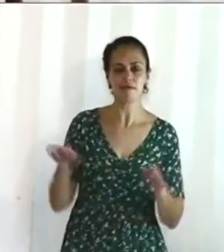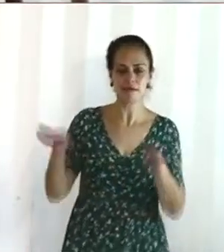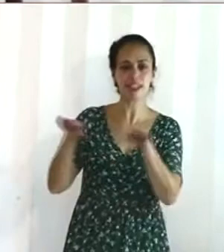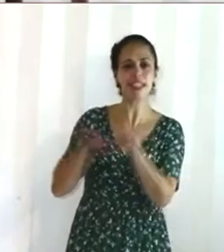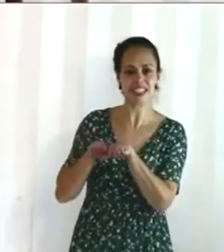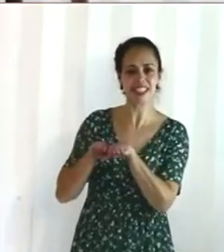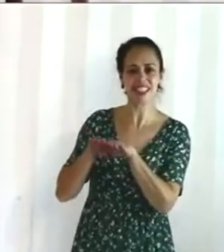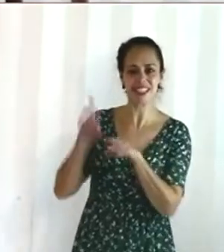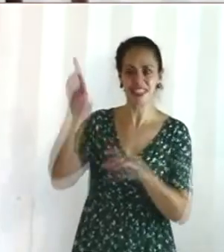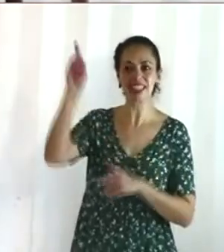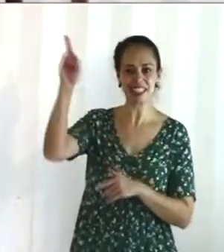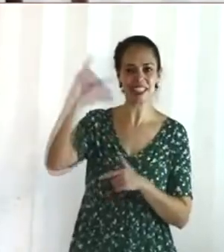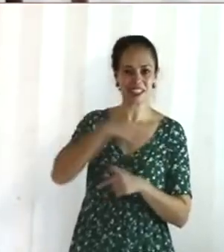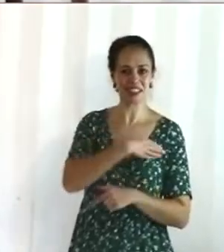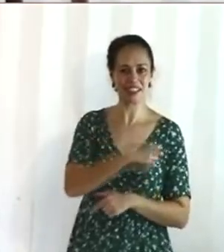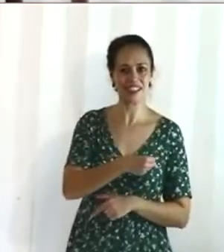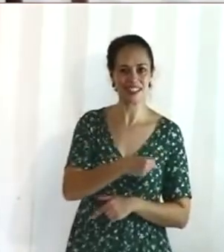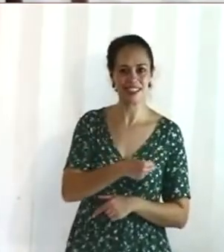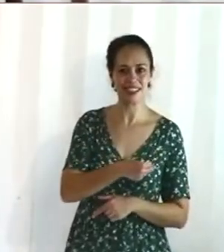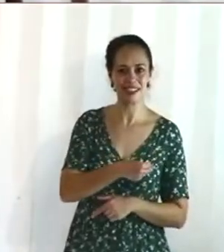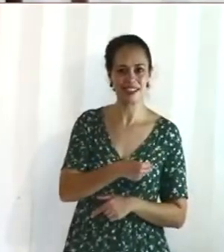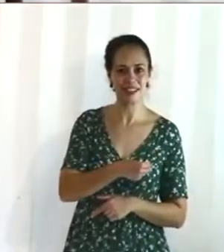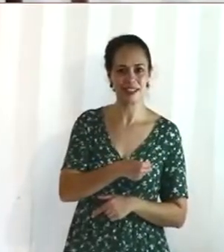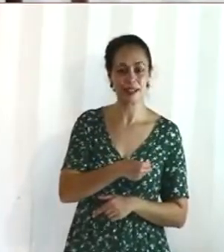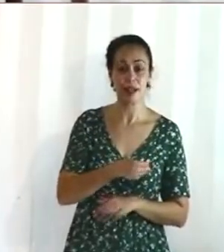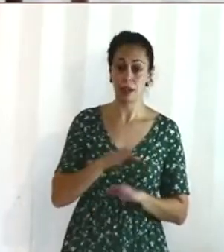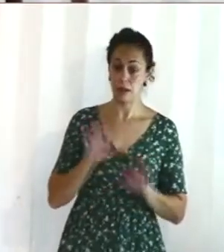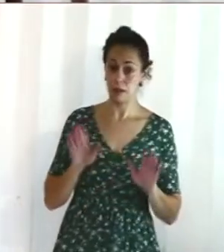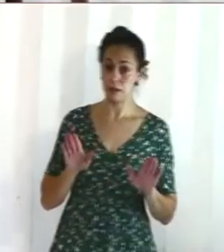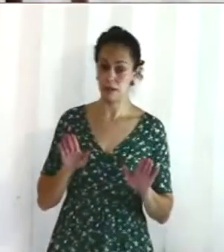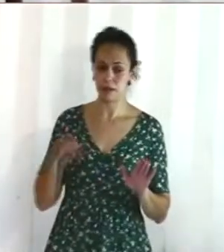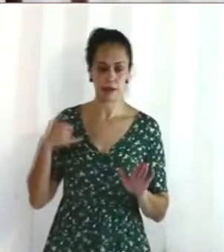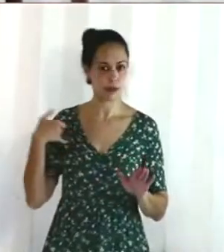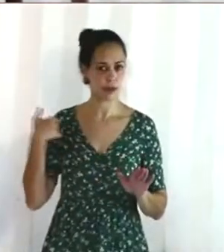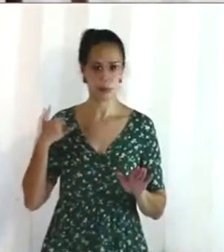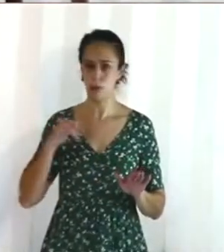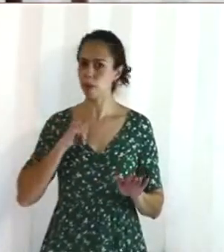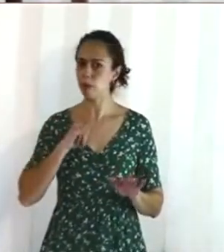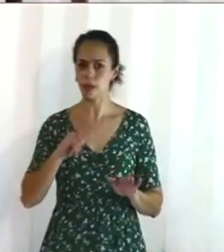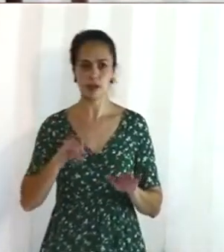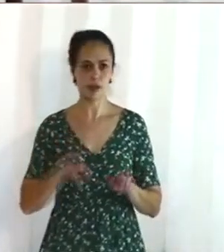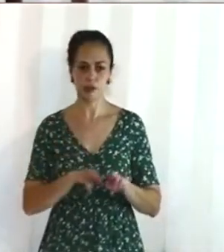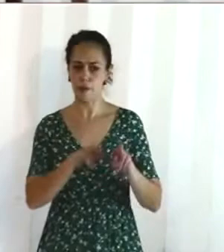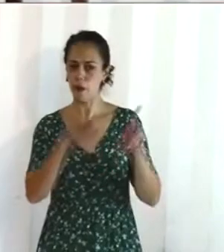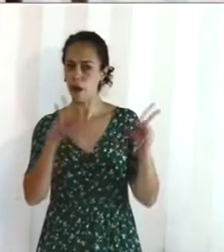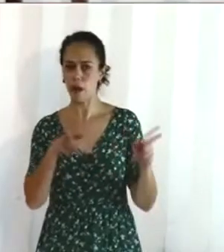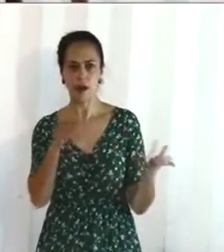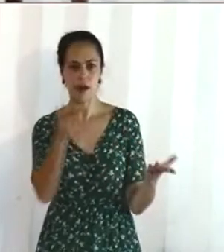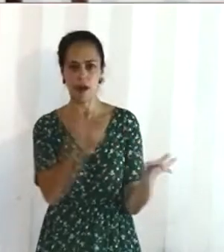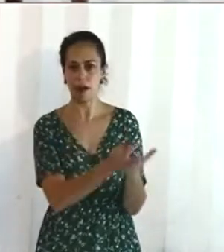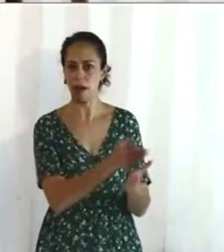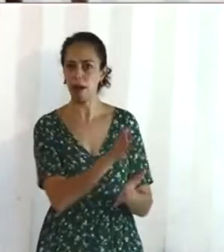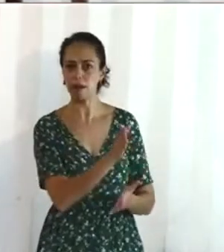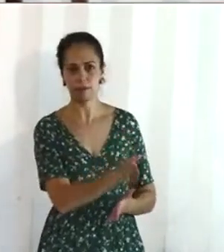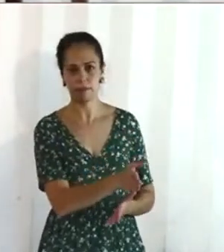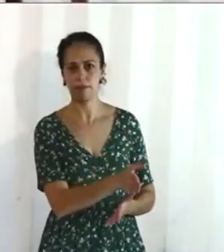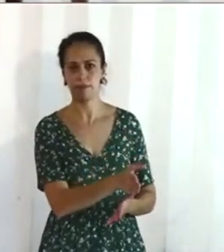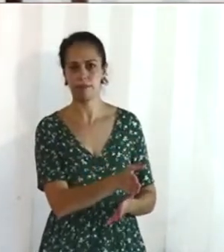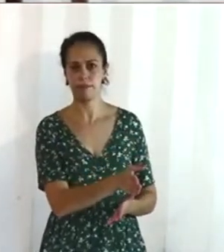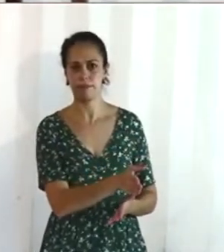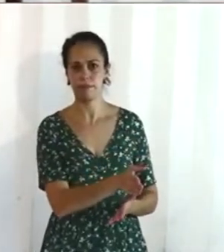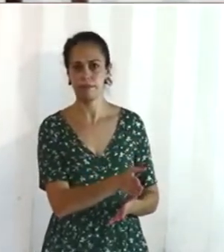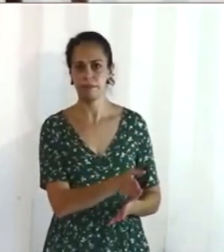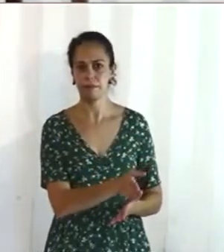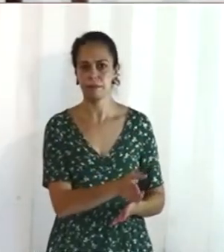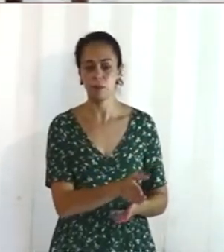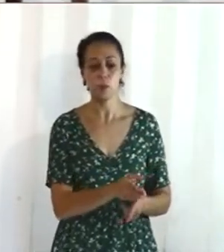que sabe de uma coisa, essa vida não é uma vida qualquer como a sua, essa vida é uma vida eterna, não é uma vida passageira.